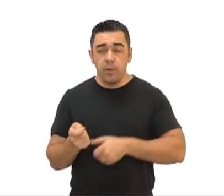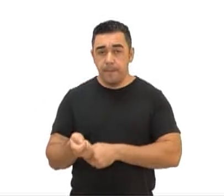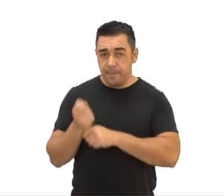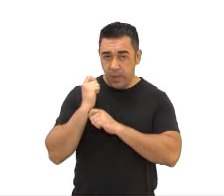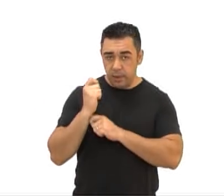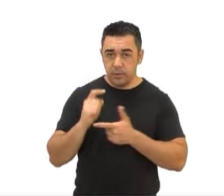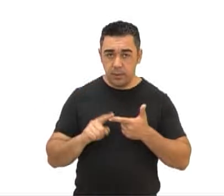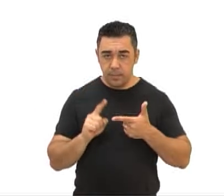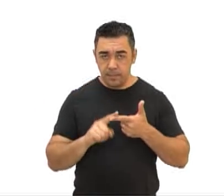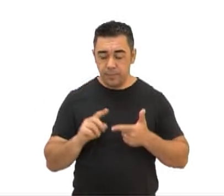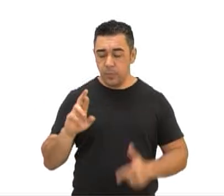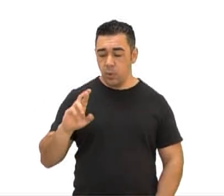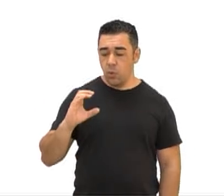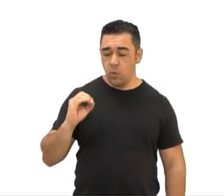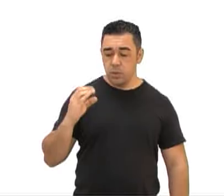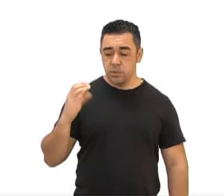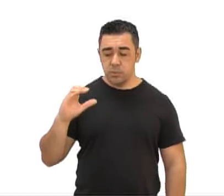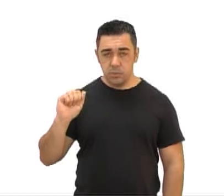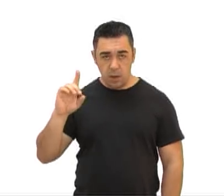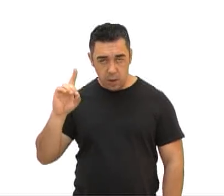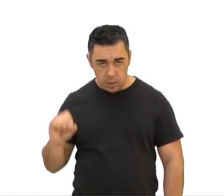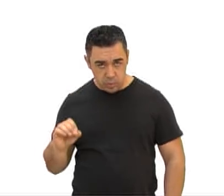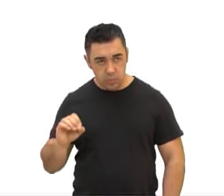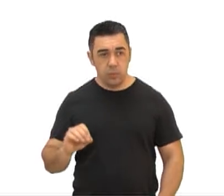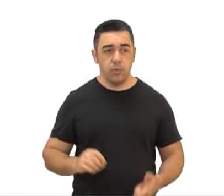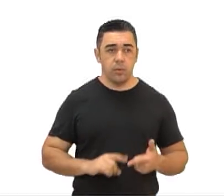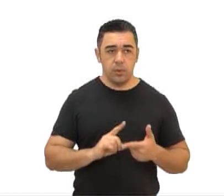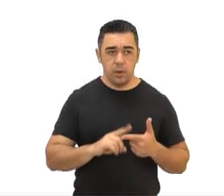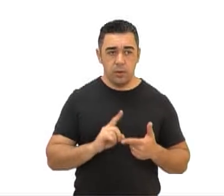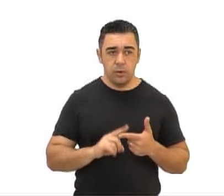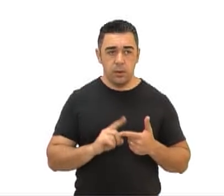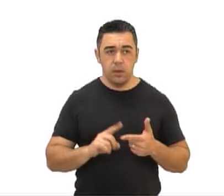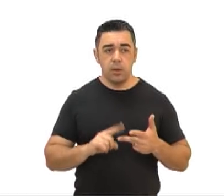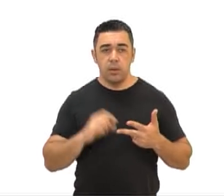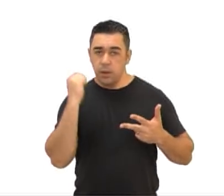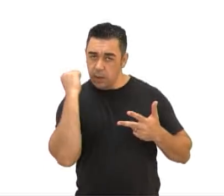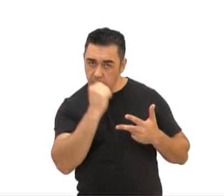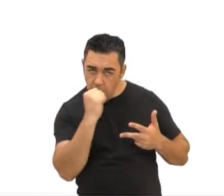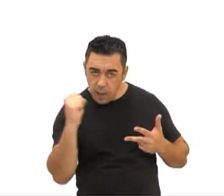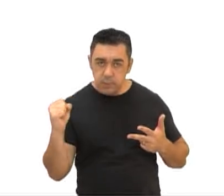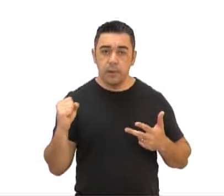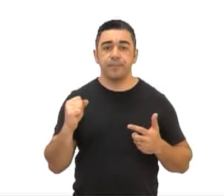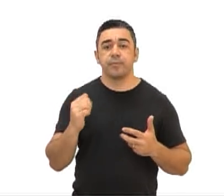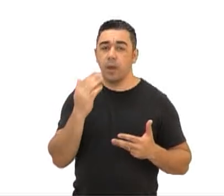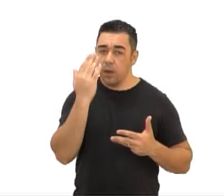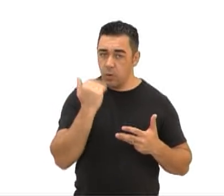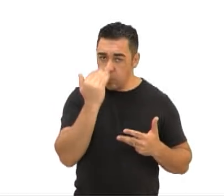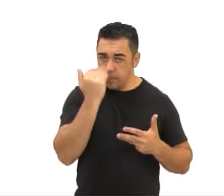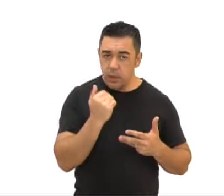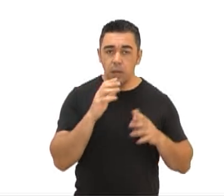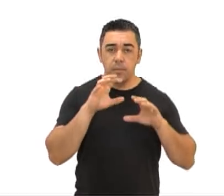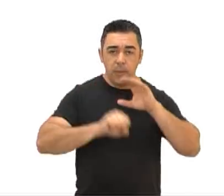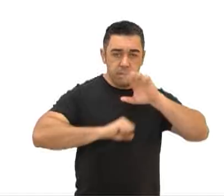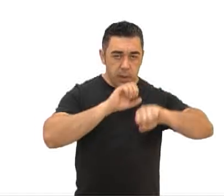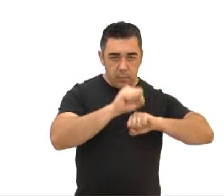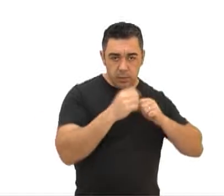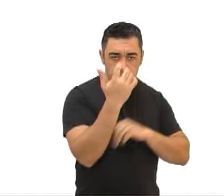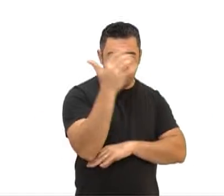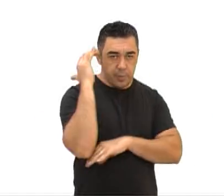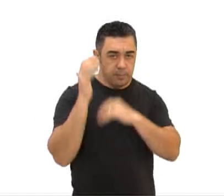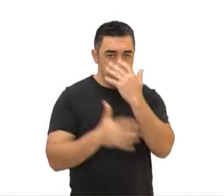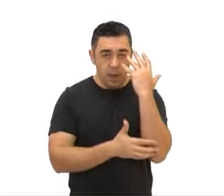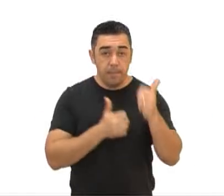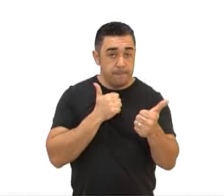A pesca, relacionada ali com o rio, e roçado e a coleta de alimentos na mata também, nessa relação